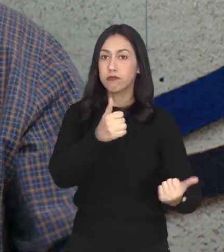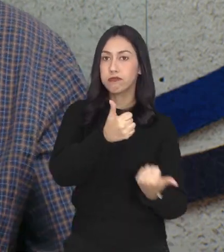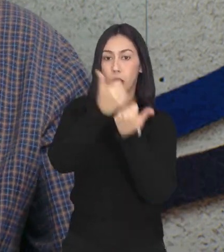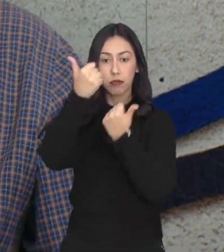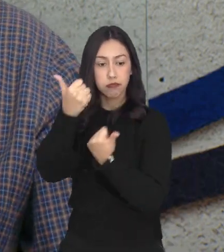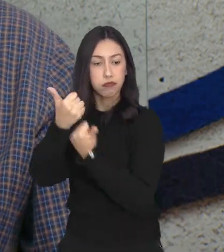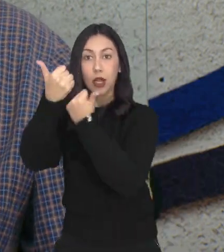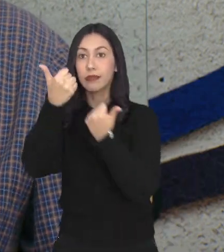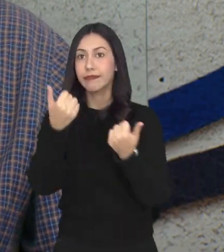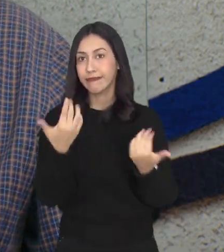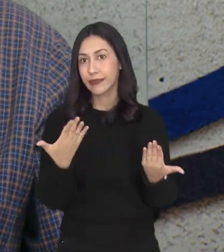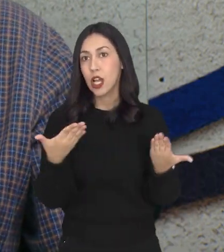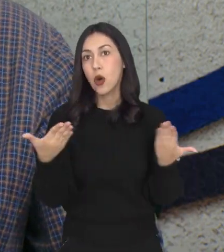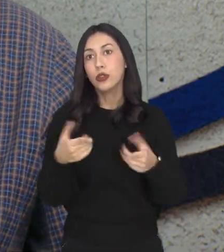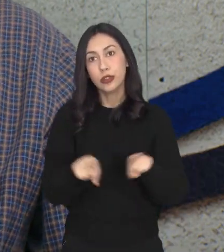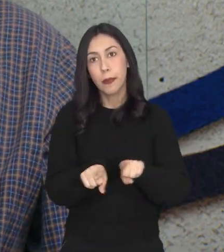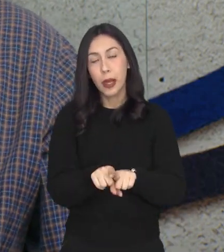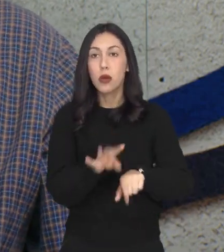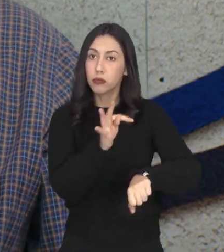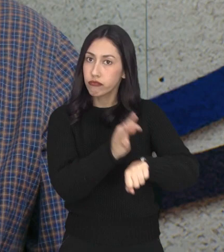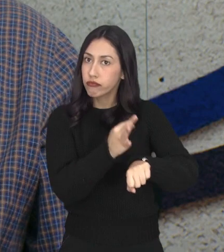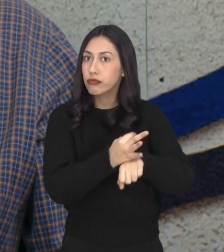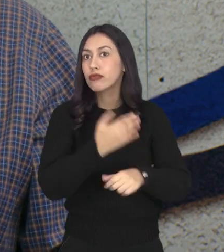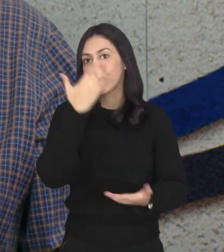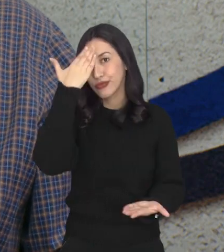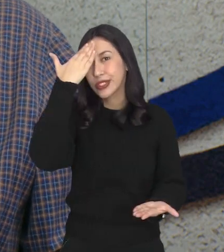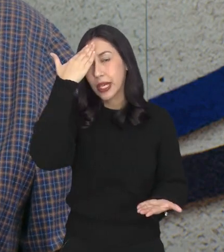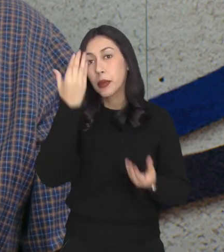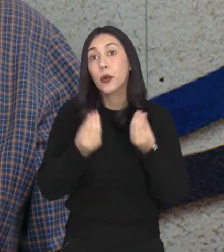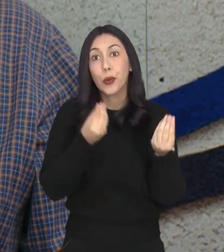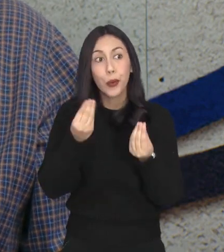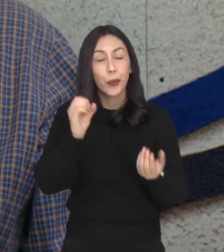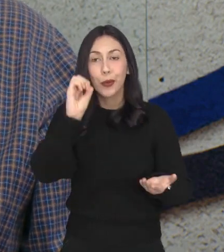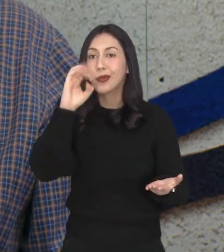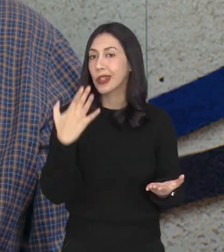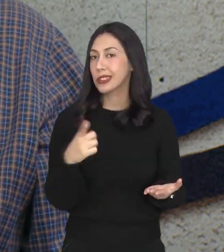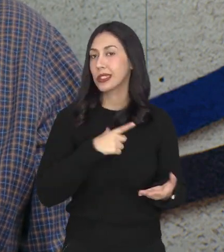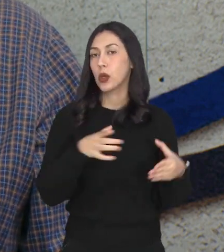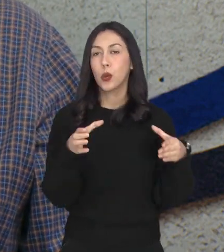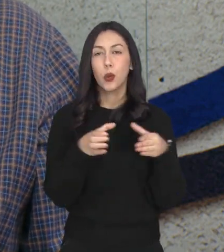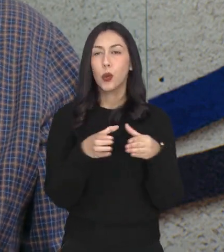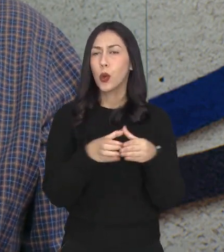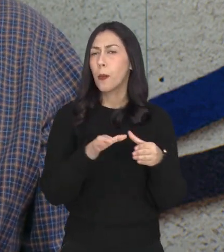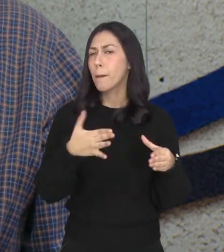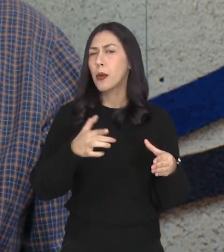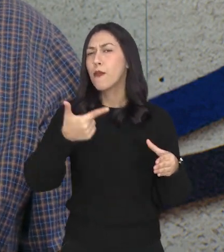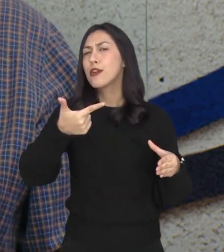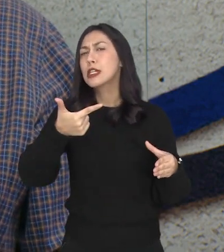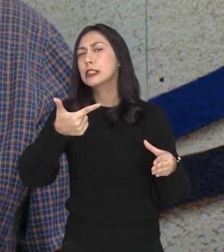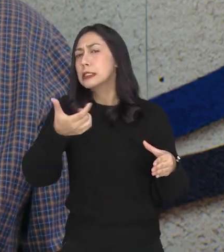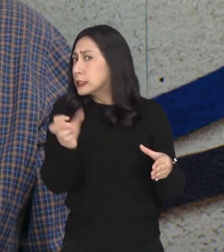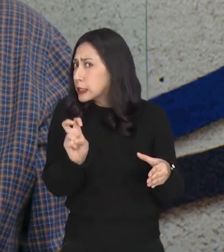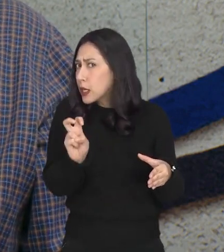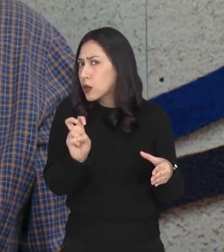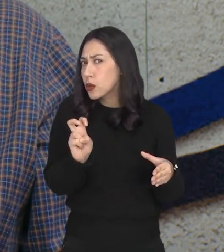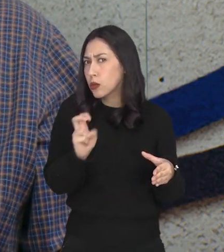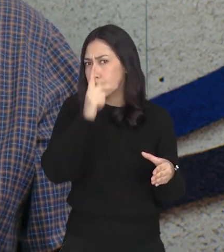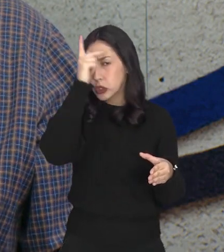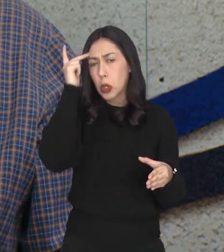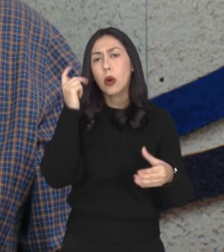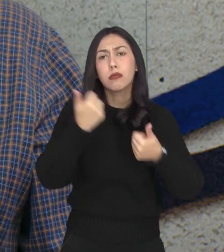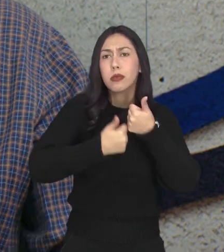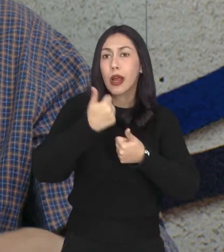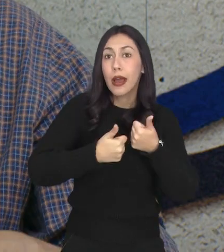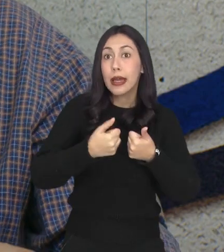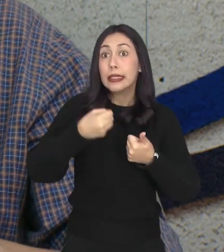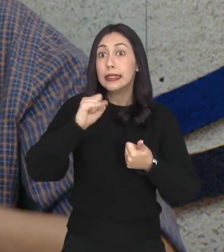assim, não tem... o Edmilson hoje treinador sabe como é que funciona. Ele tem um elenco de 25, 26 jogadores